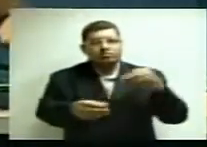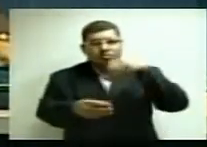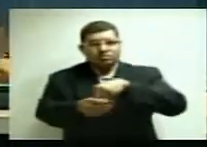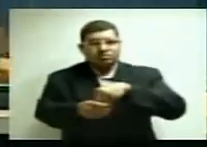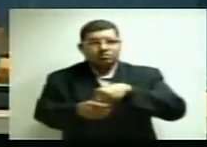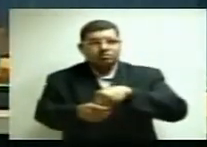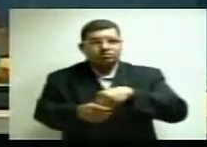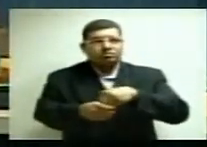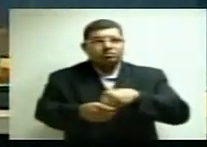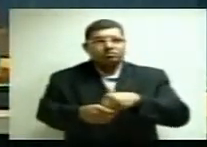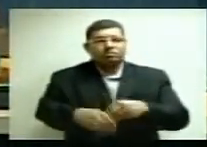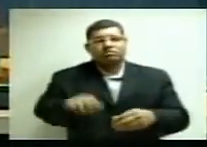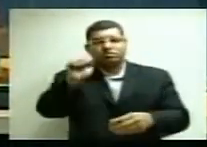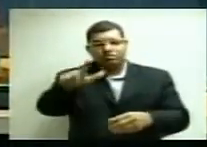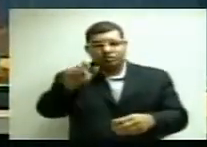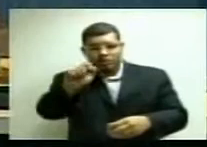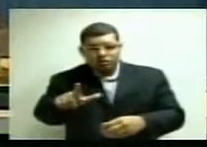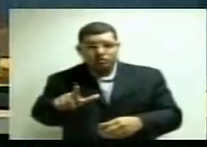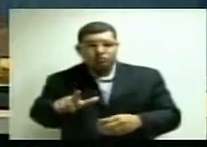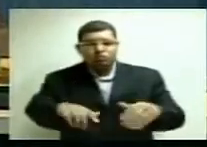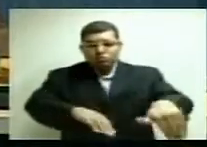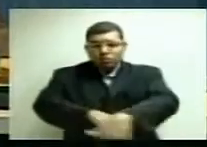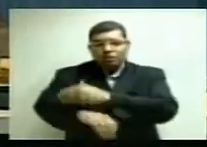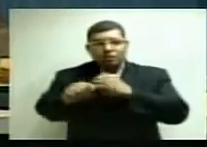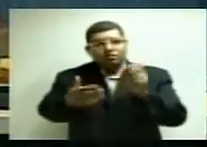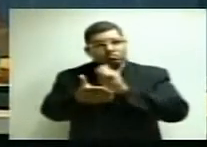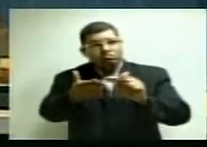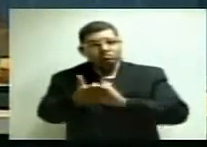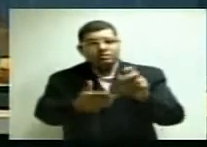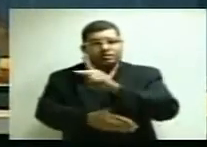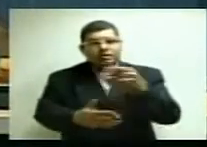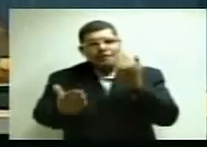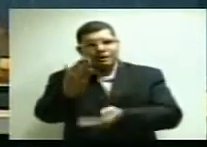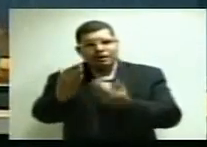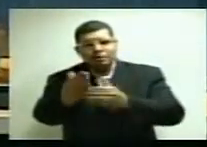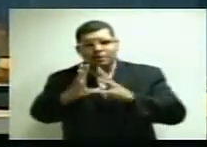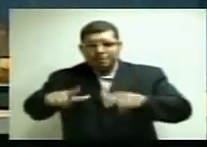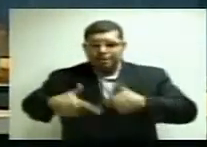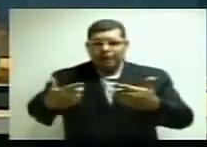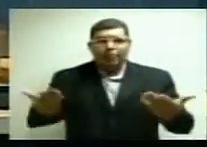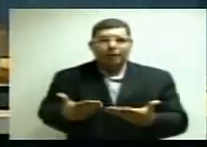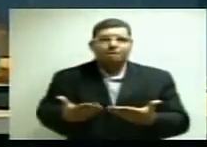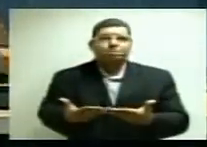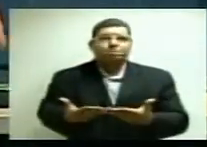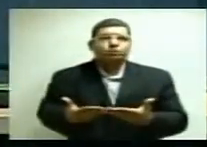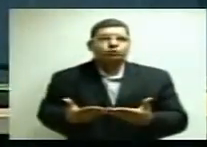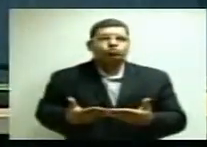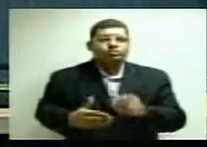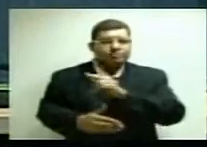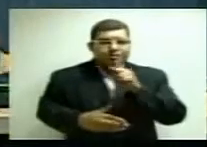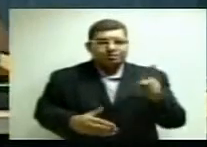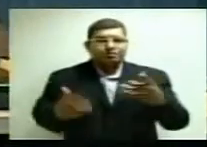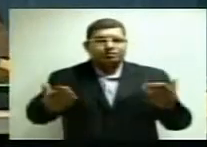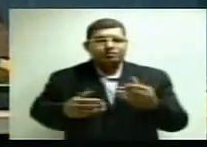dentro da faixa azul. Registrar que a Prefeitura perdeu uma grande oportunidade, deputado Sidnei Leite. A